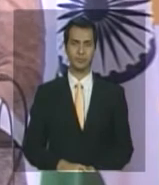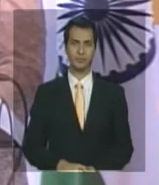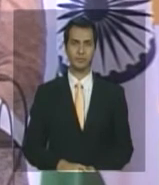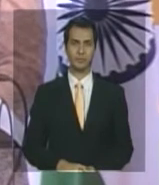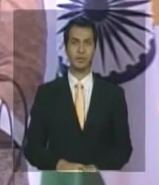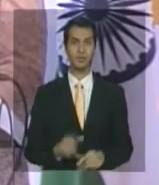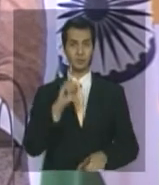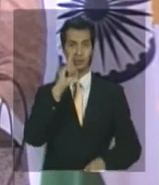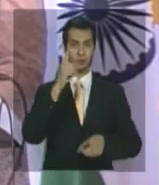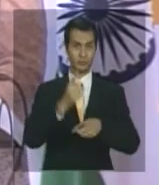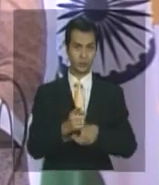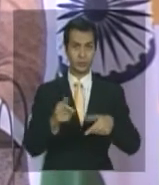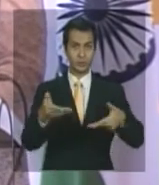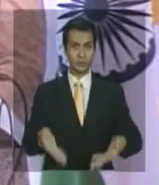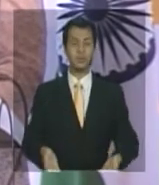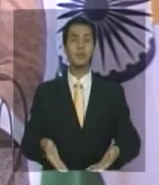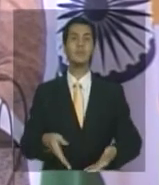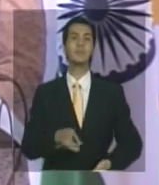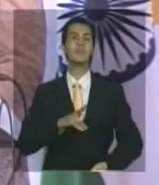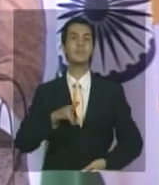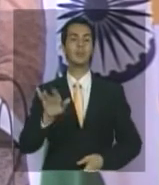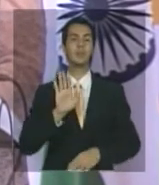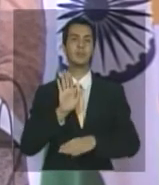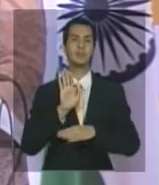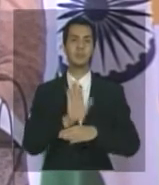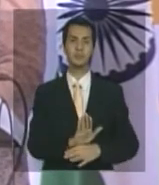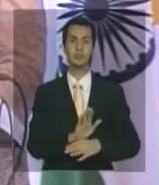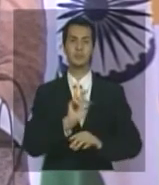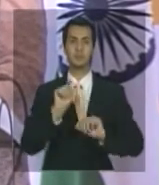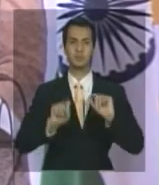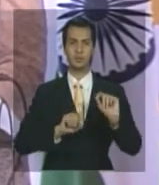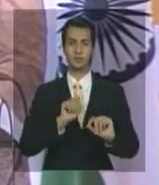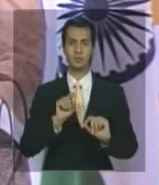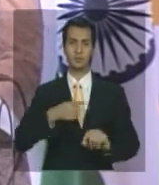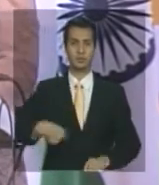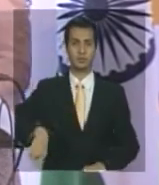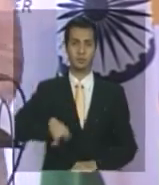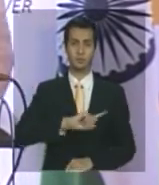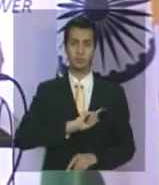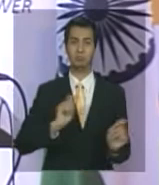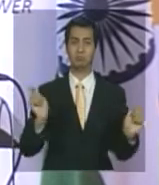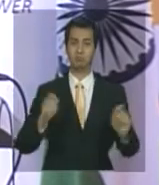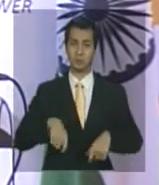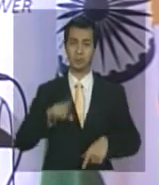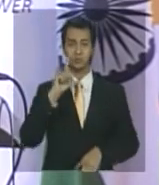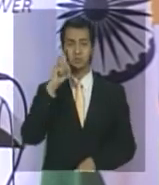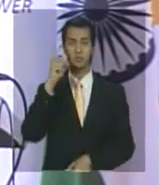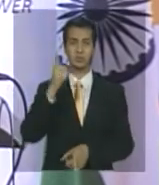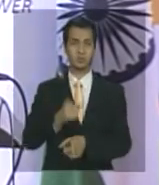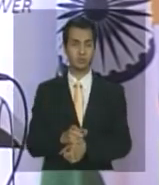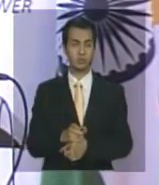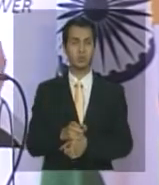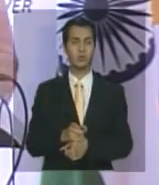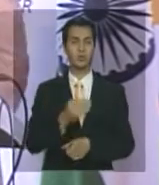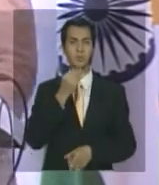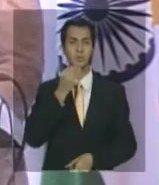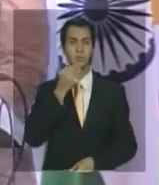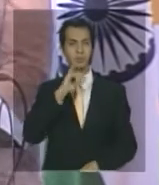Este encontro vai dar contribuição para que nós identifiquemos